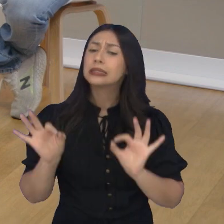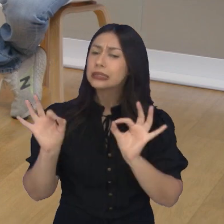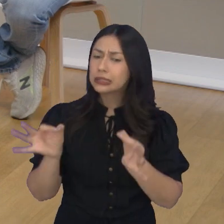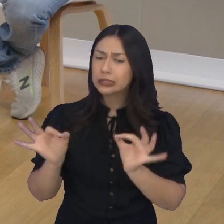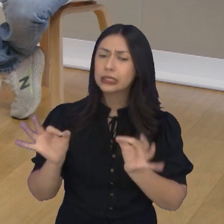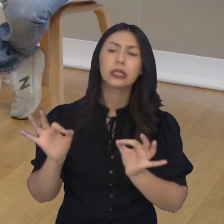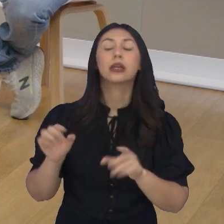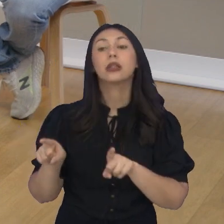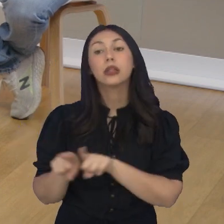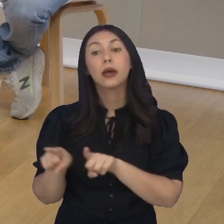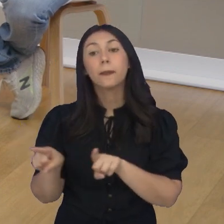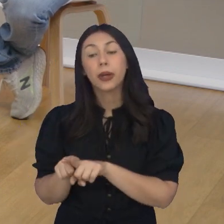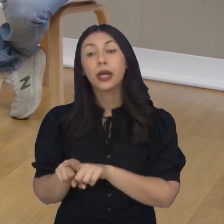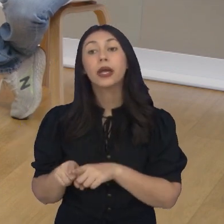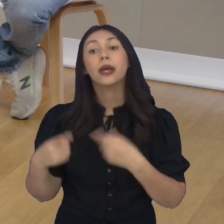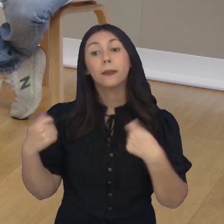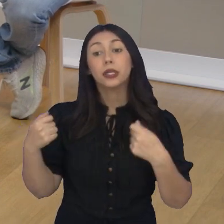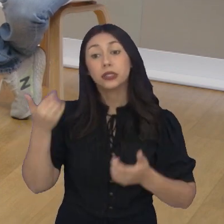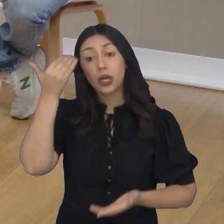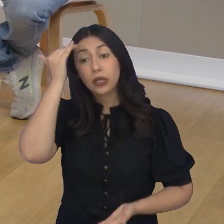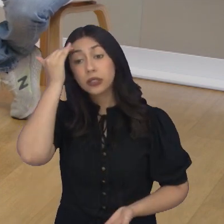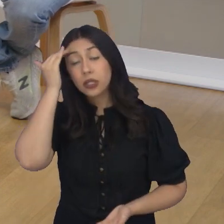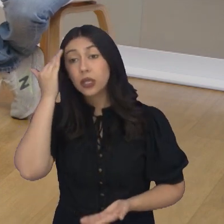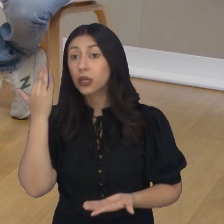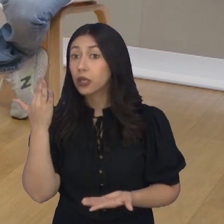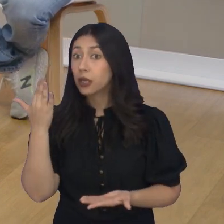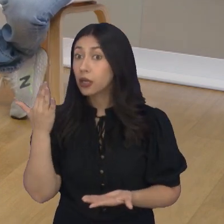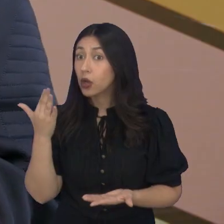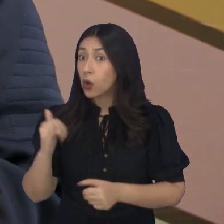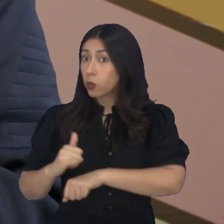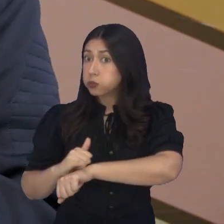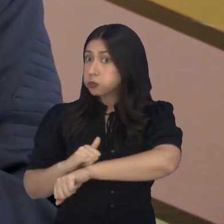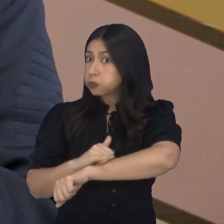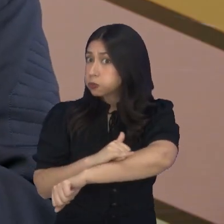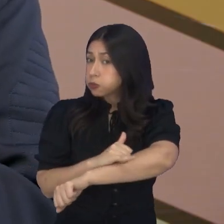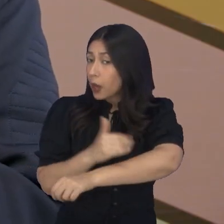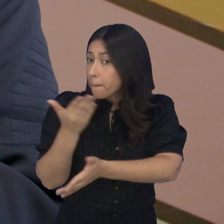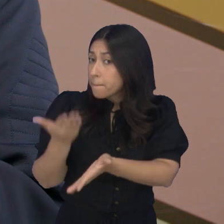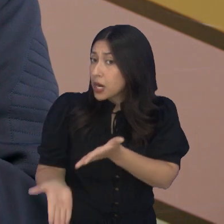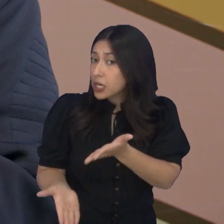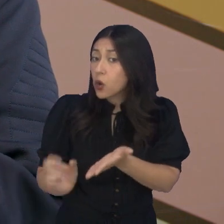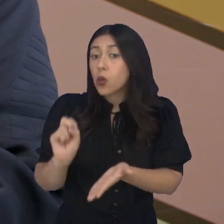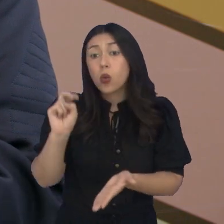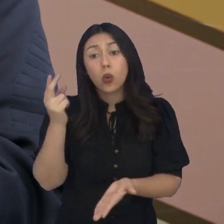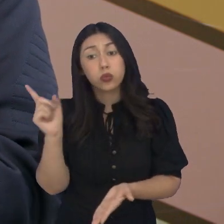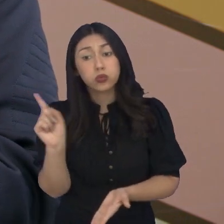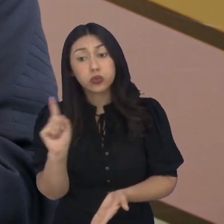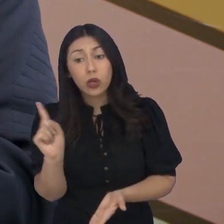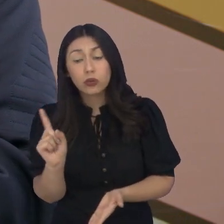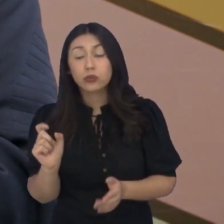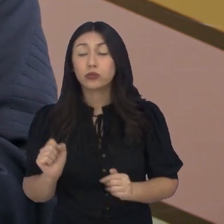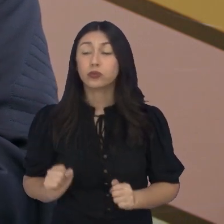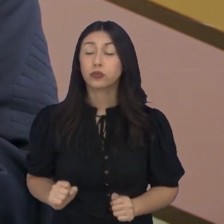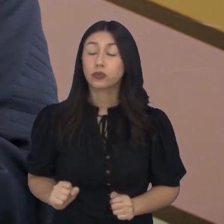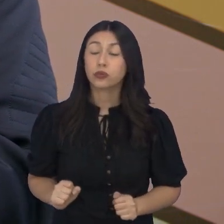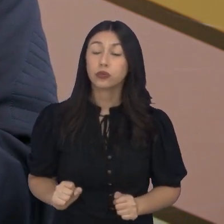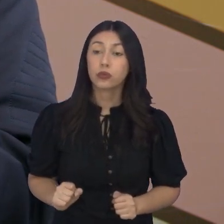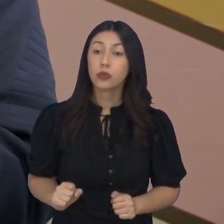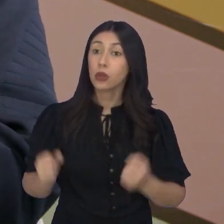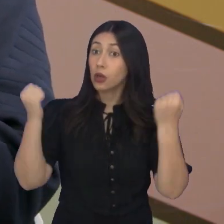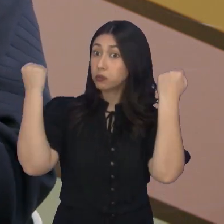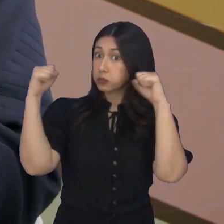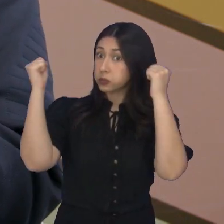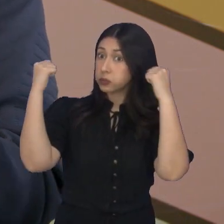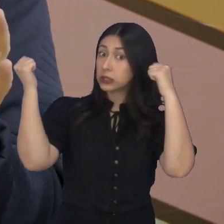na hora de medir, você saber se de fato você emagreceu gordura, que era o que você queria, ou não, né? Então, assim, a atividade física não